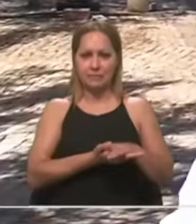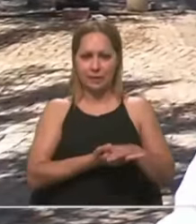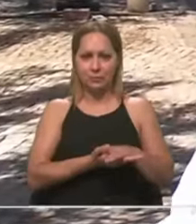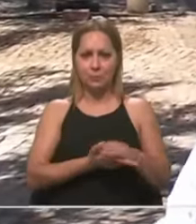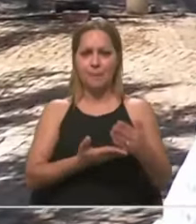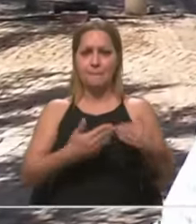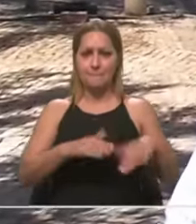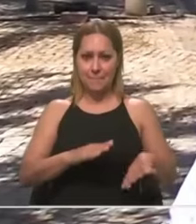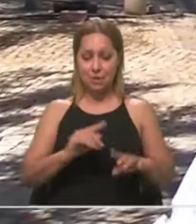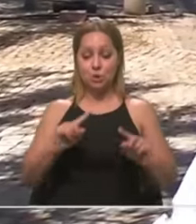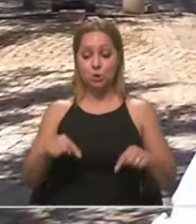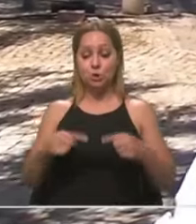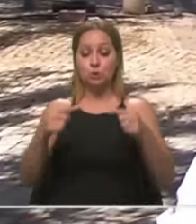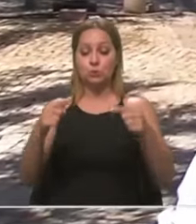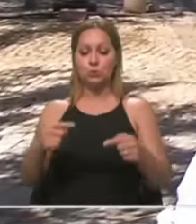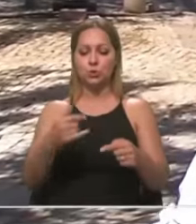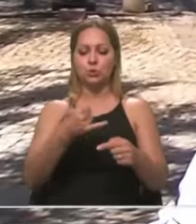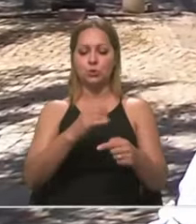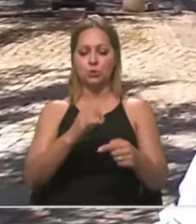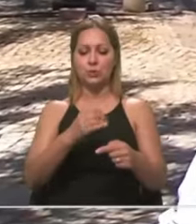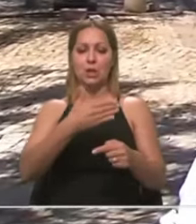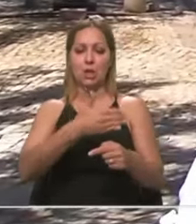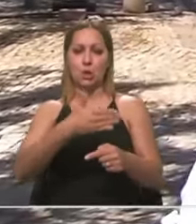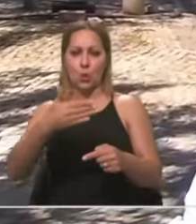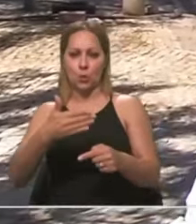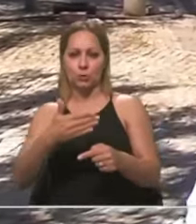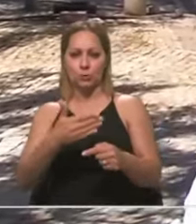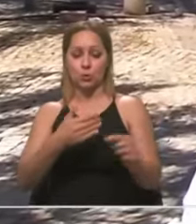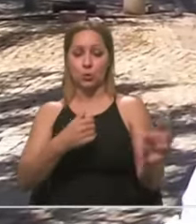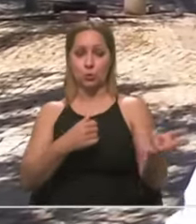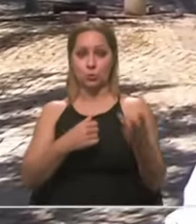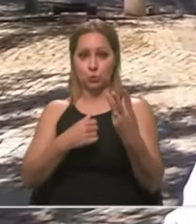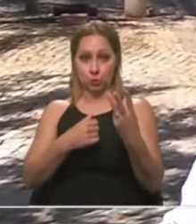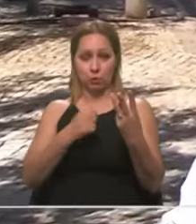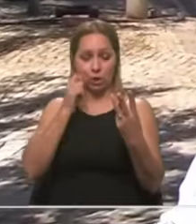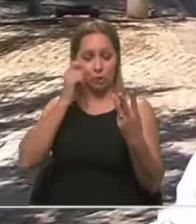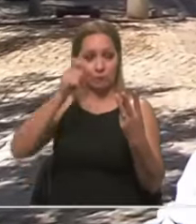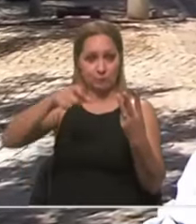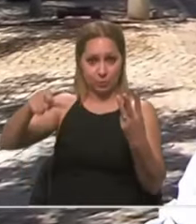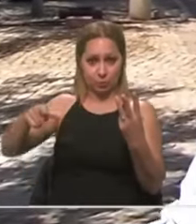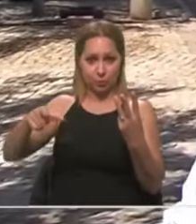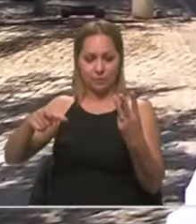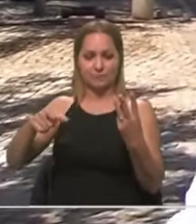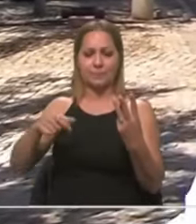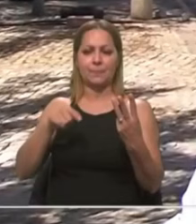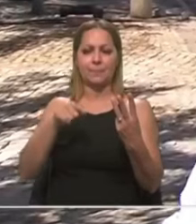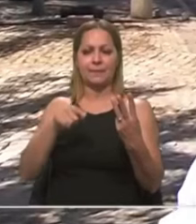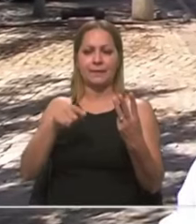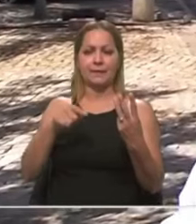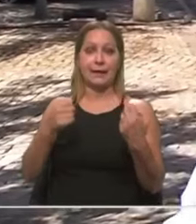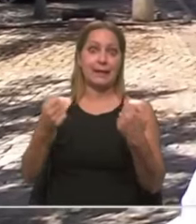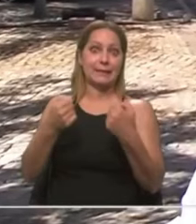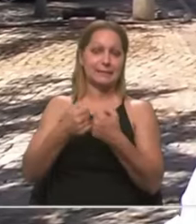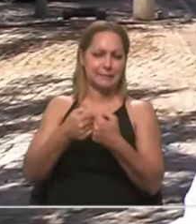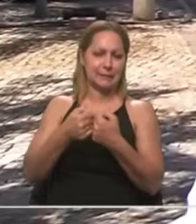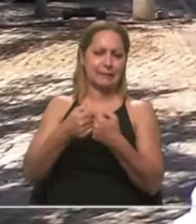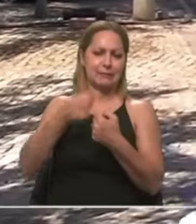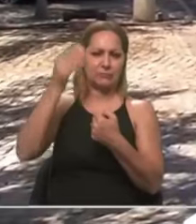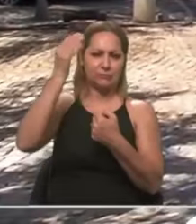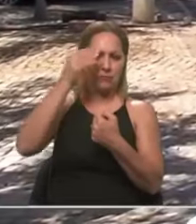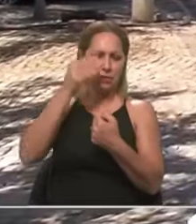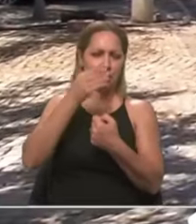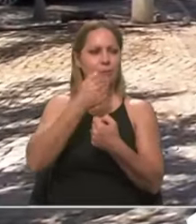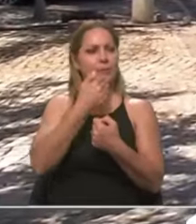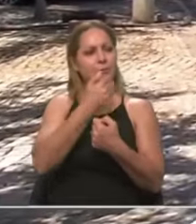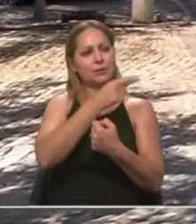em 2011, há uma pessoa, um destes três indivíduos que supostamente tiveram um acidente e que fizeram parar Jorge Nascimento